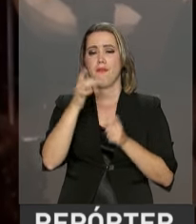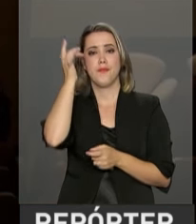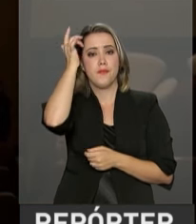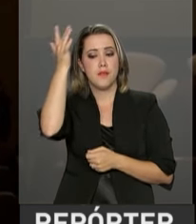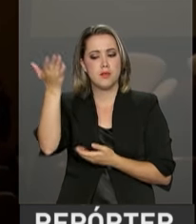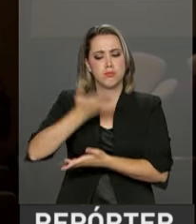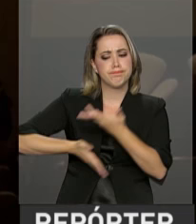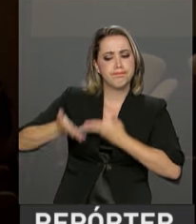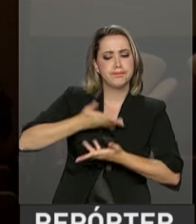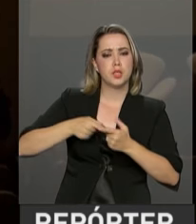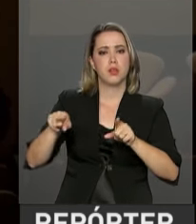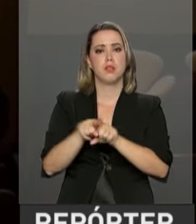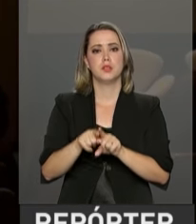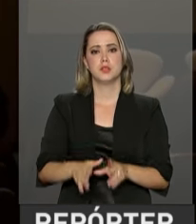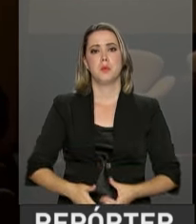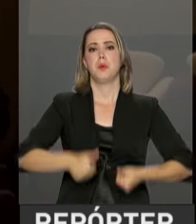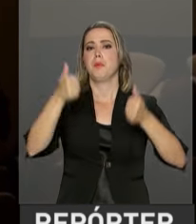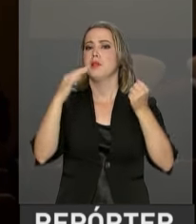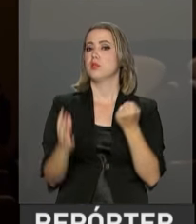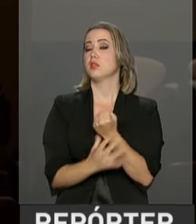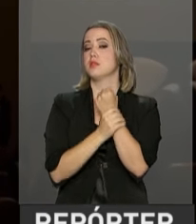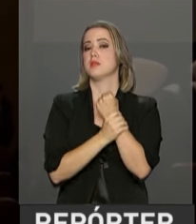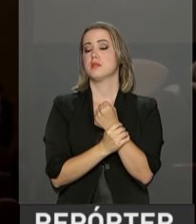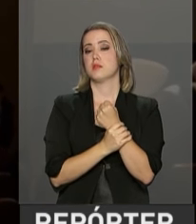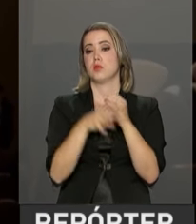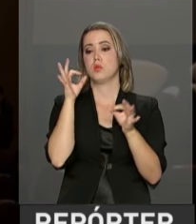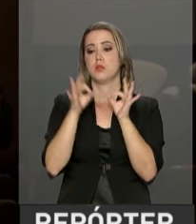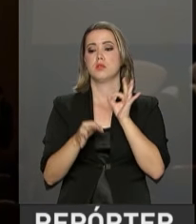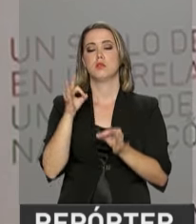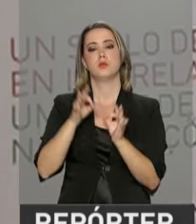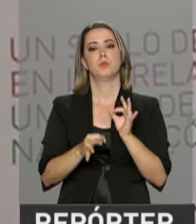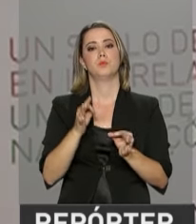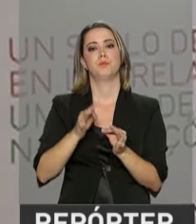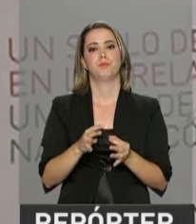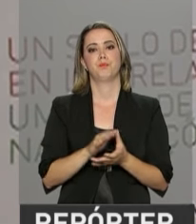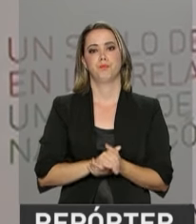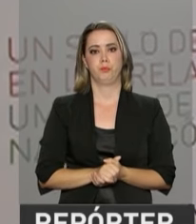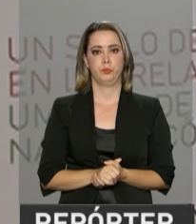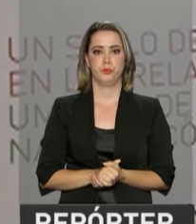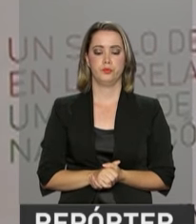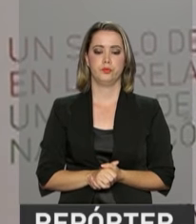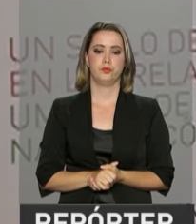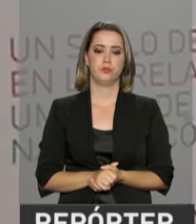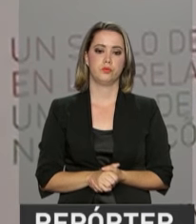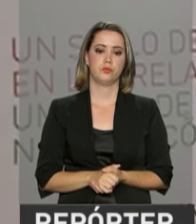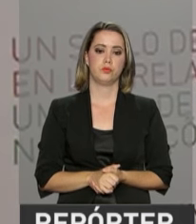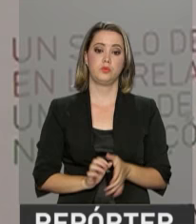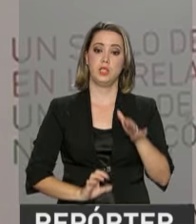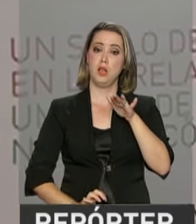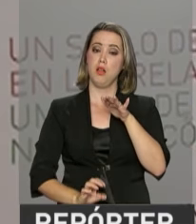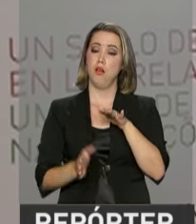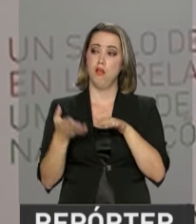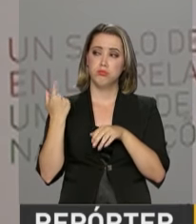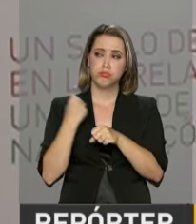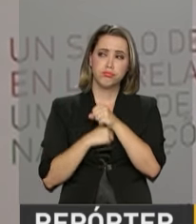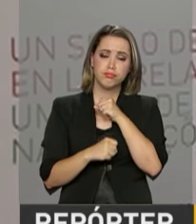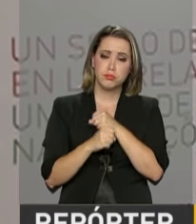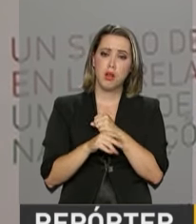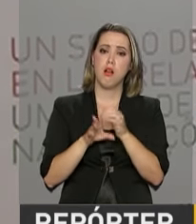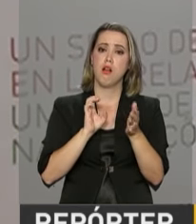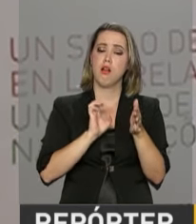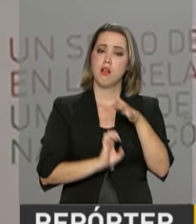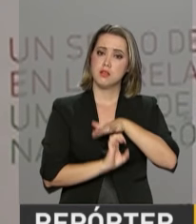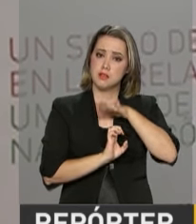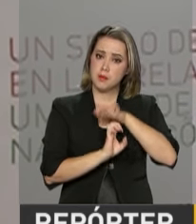de negócios e aumentar a segurança jurídica para quem quer investir no brasil nos últimos anos as empresas espanholas e fizeram um grande